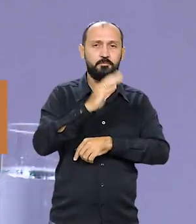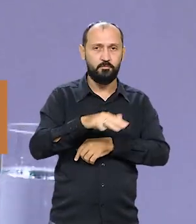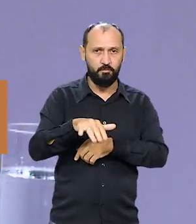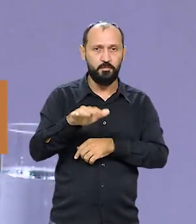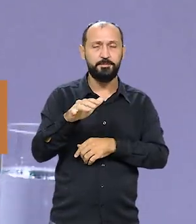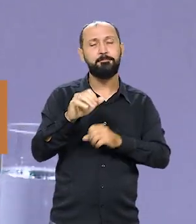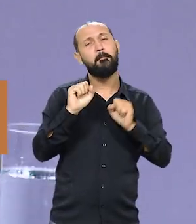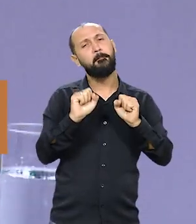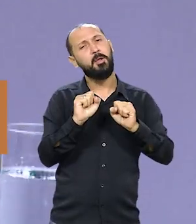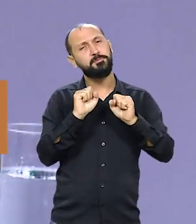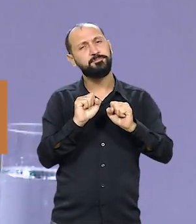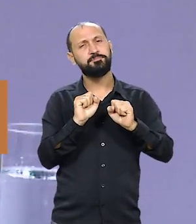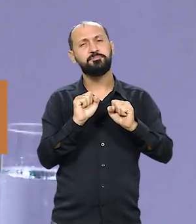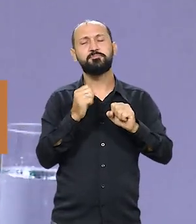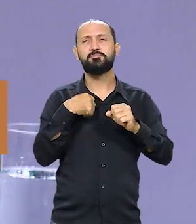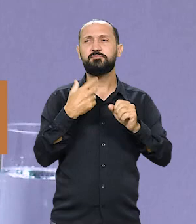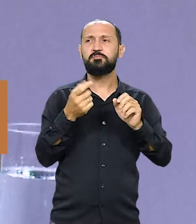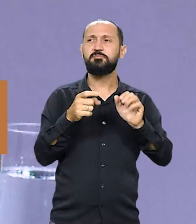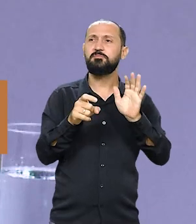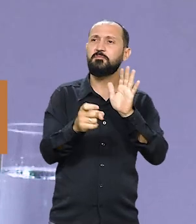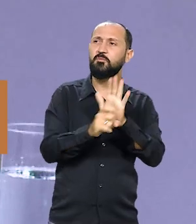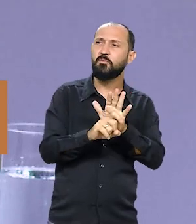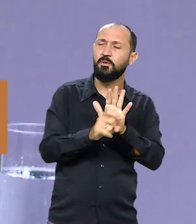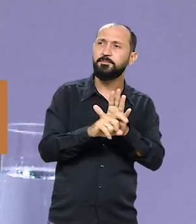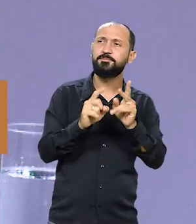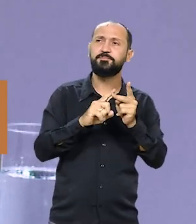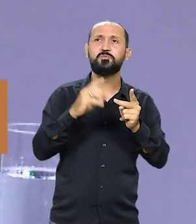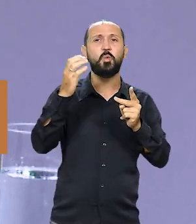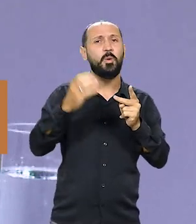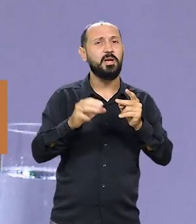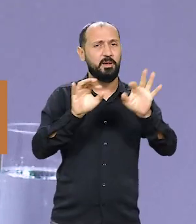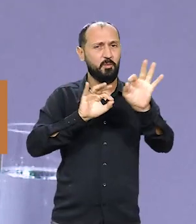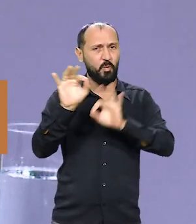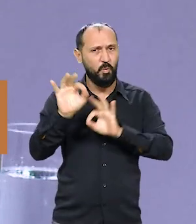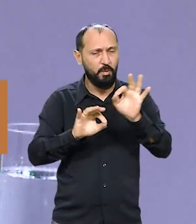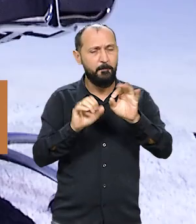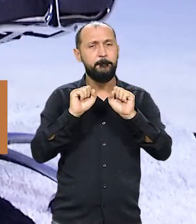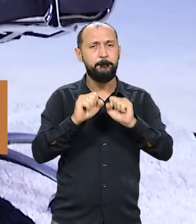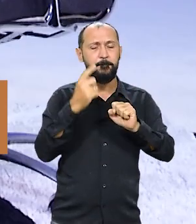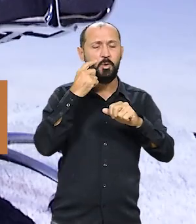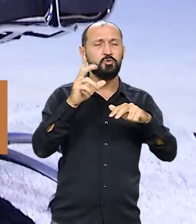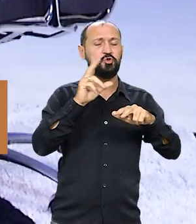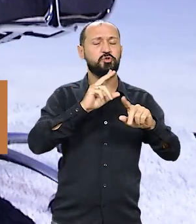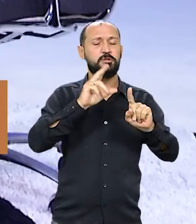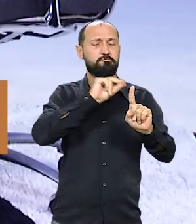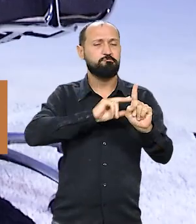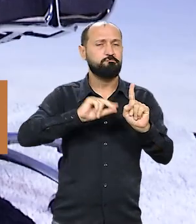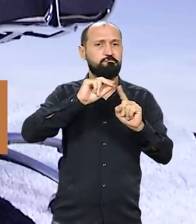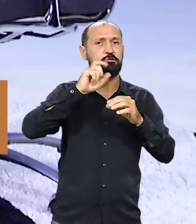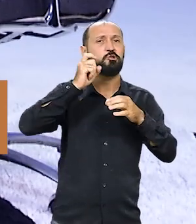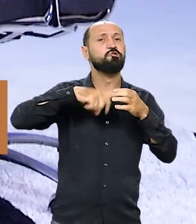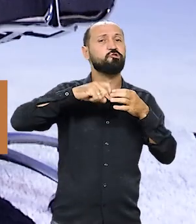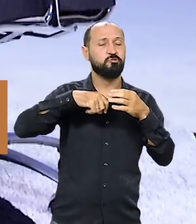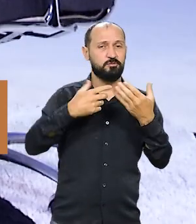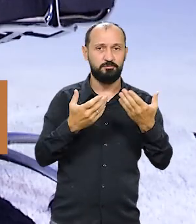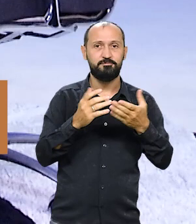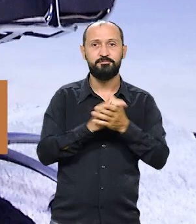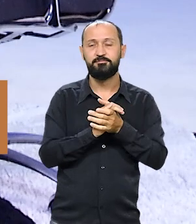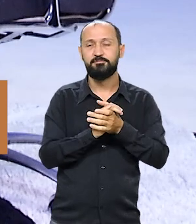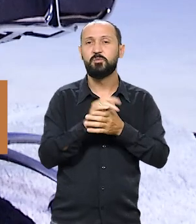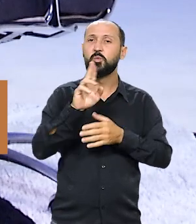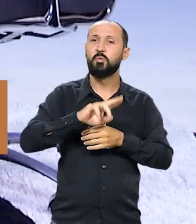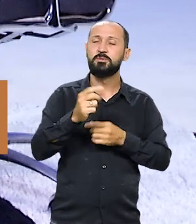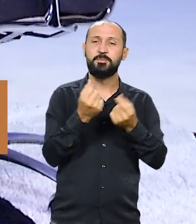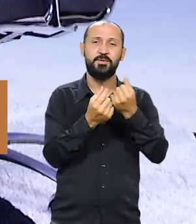trabalho infantil, seja no tráfico, né, no crime organizado, seja na exploração sexual propriamente dita com